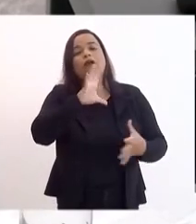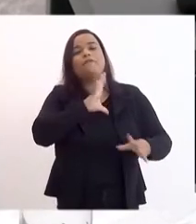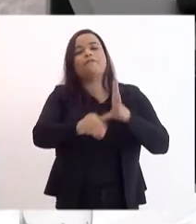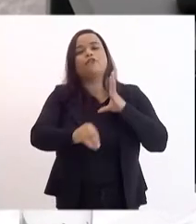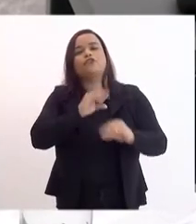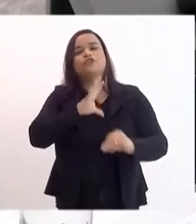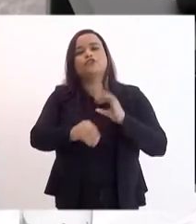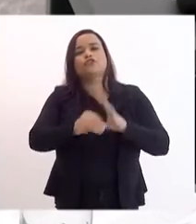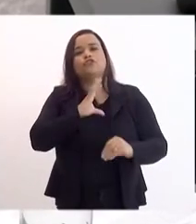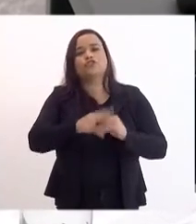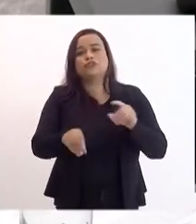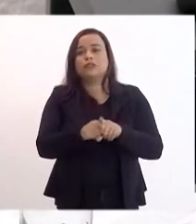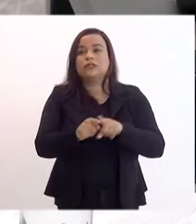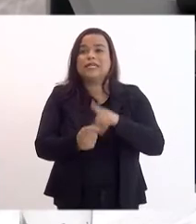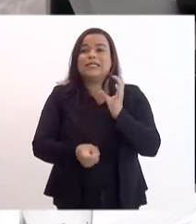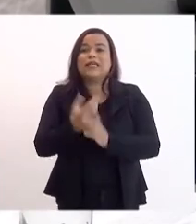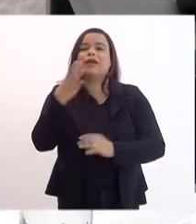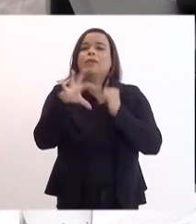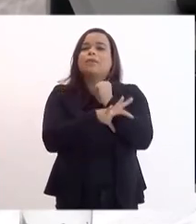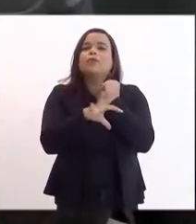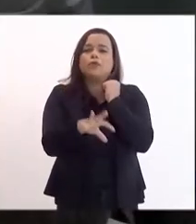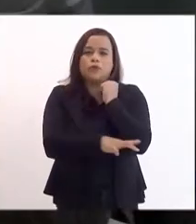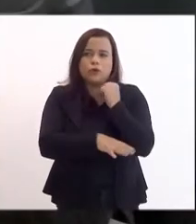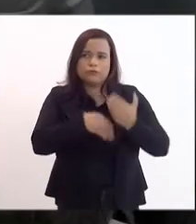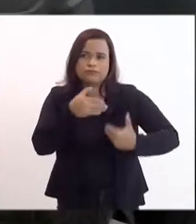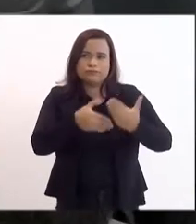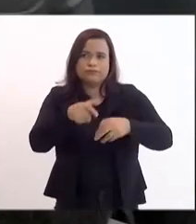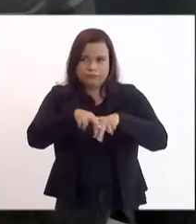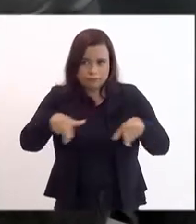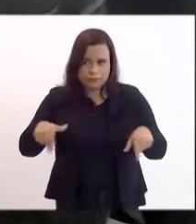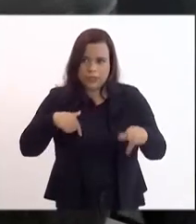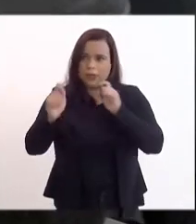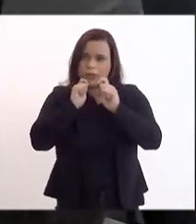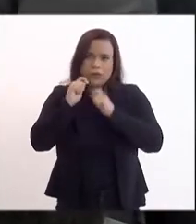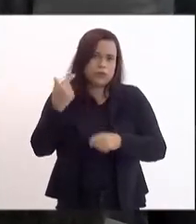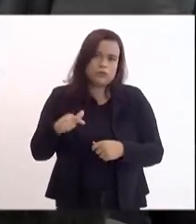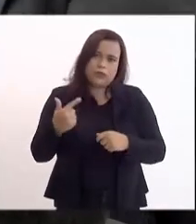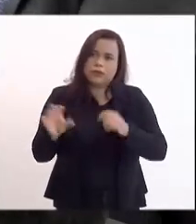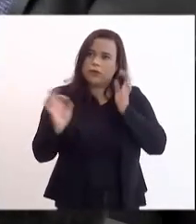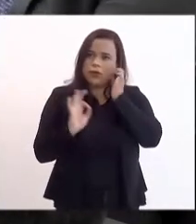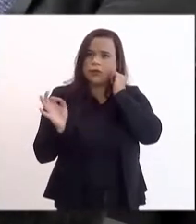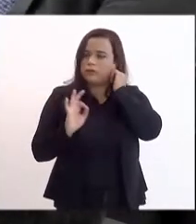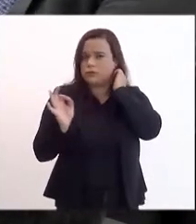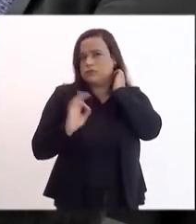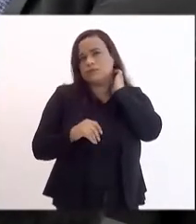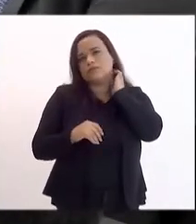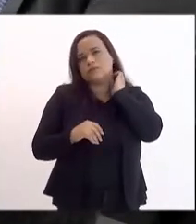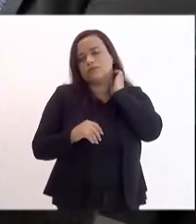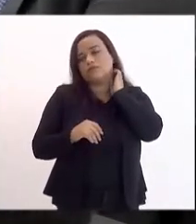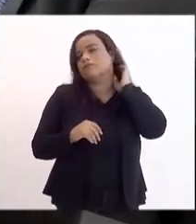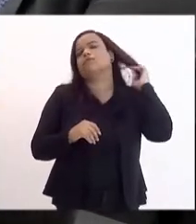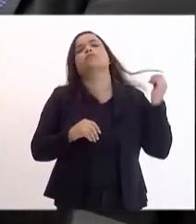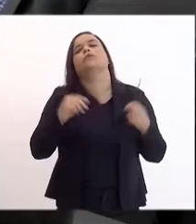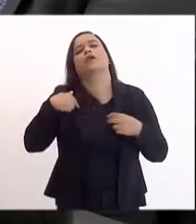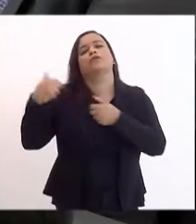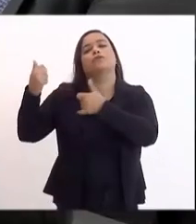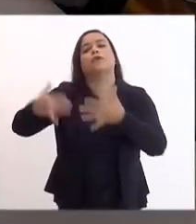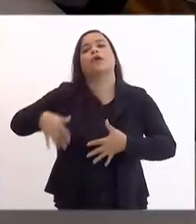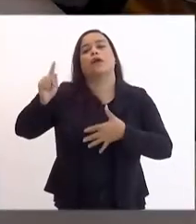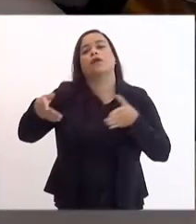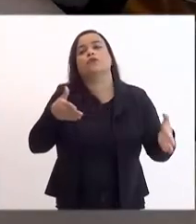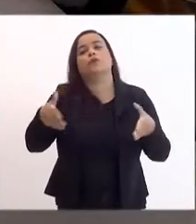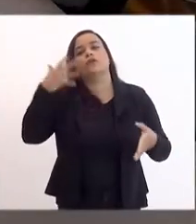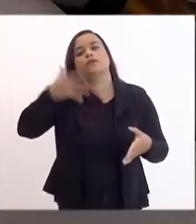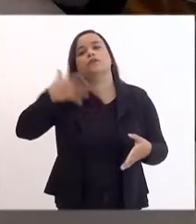parlamento. Aguarde. Eu sequer fui entrevistado, né? Na verdade, aquela fala minha durante a sessão da CCJ da semana